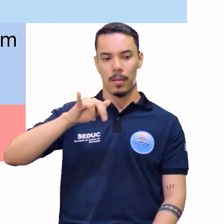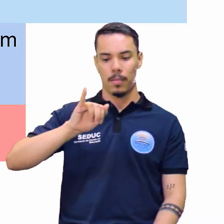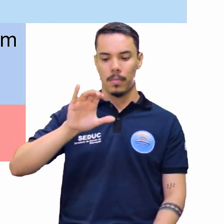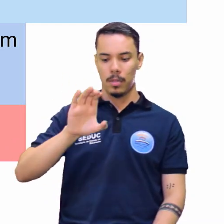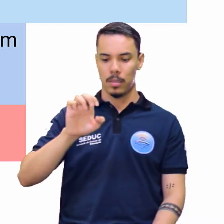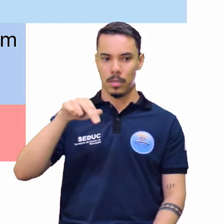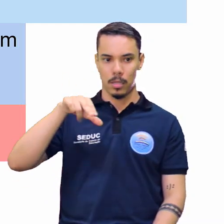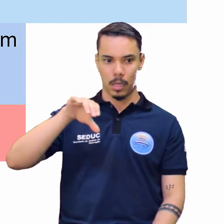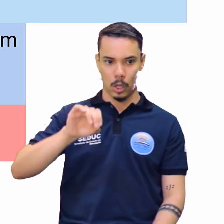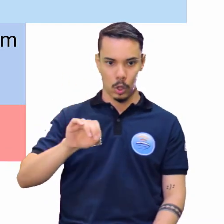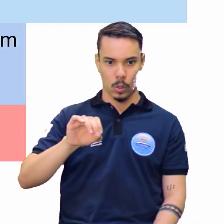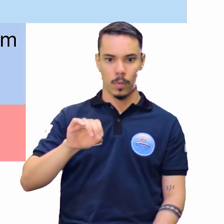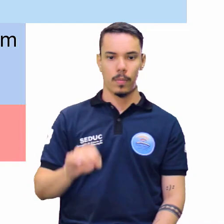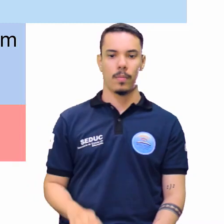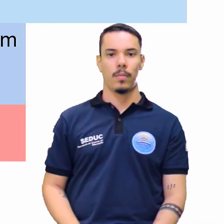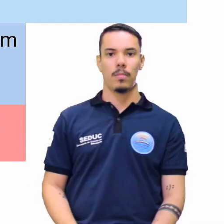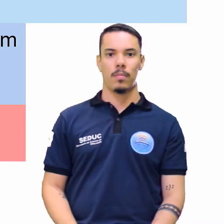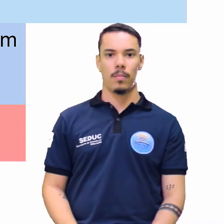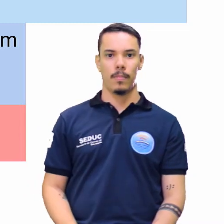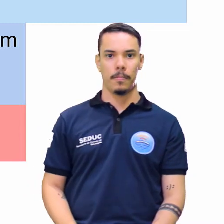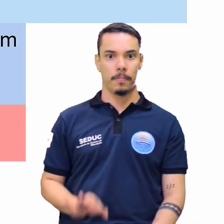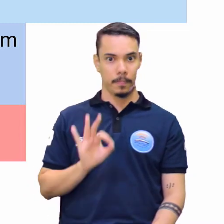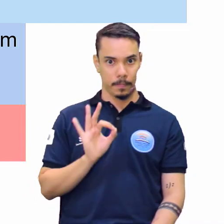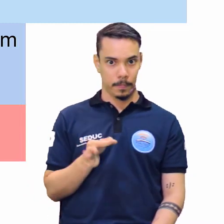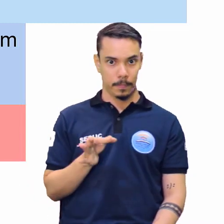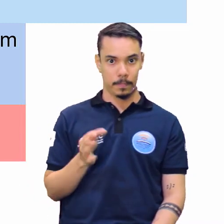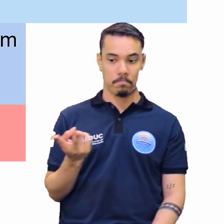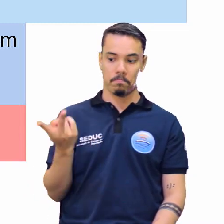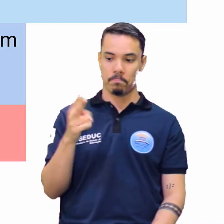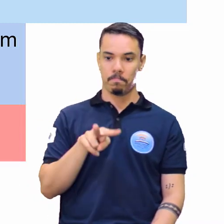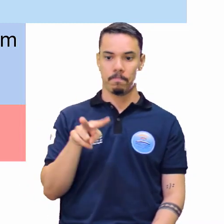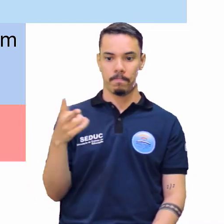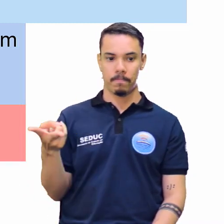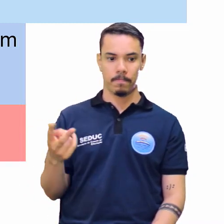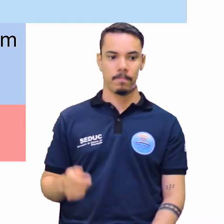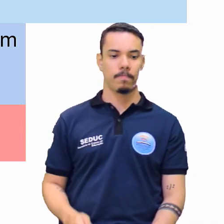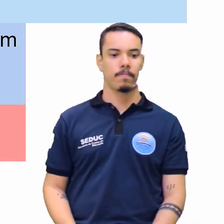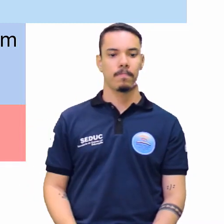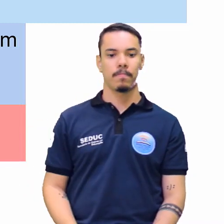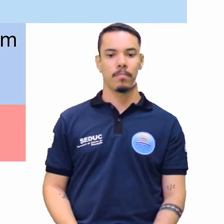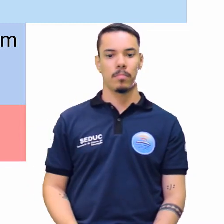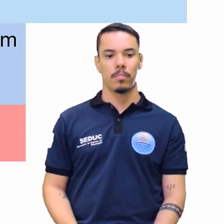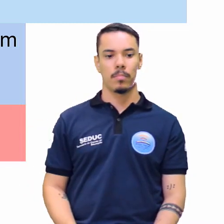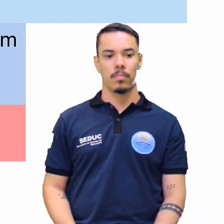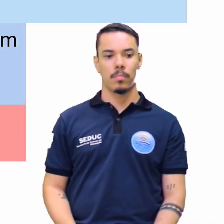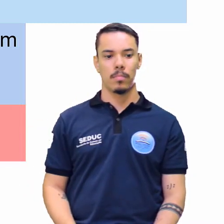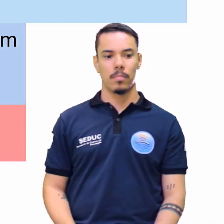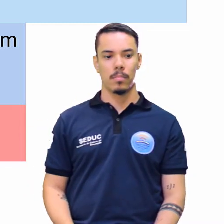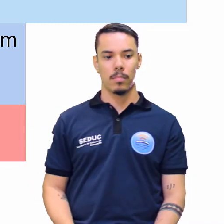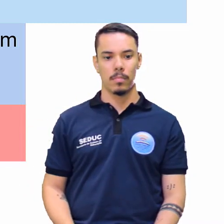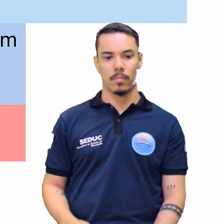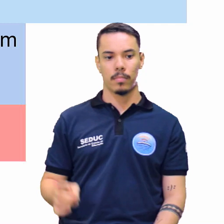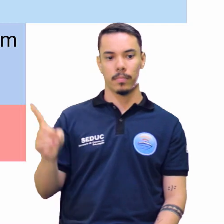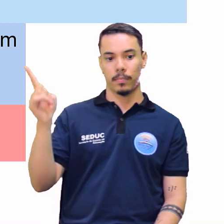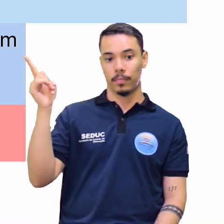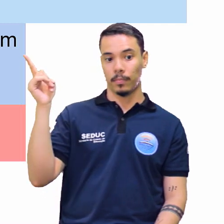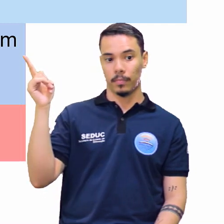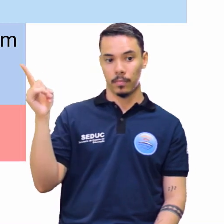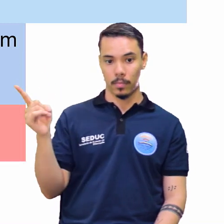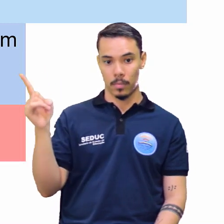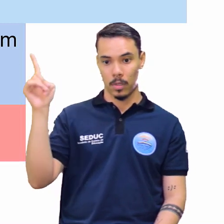vou usar macho ou fêmea para diferenciar sobre comuns